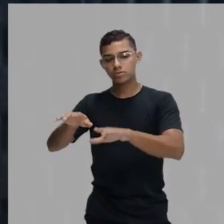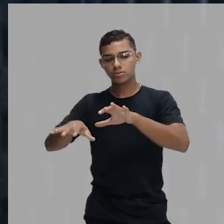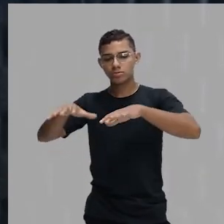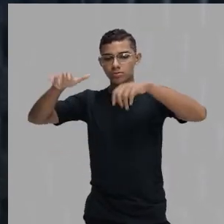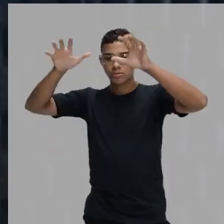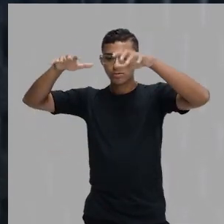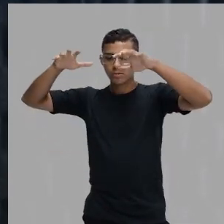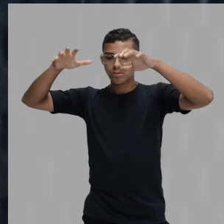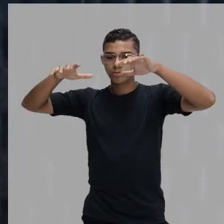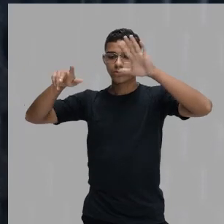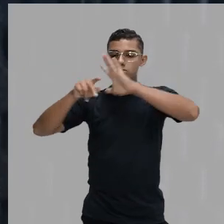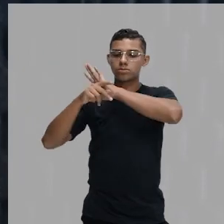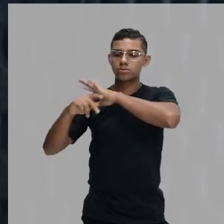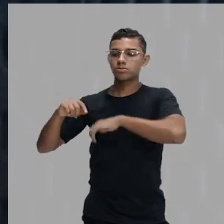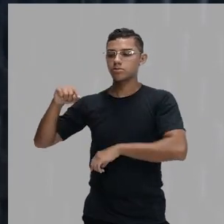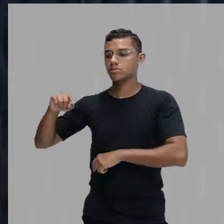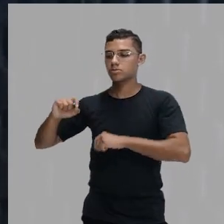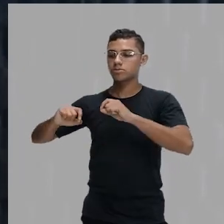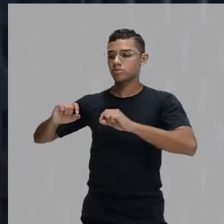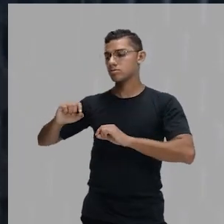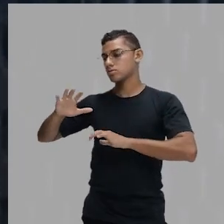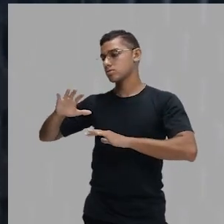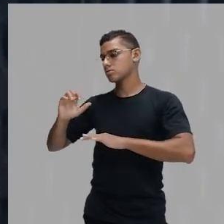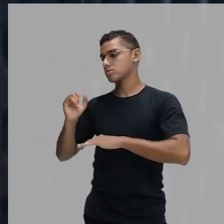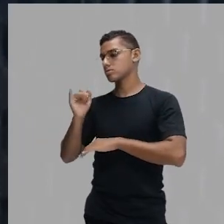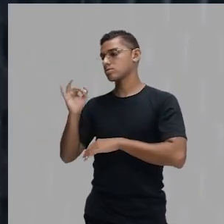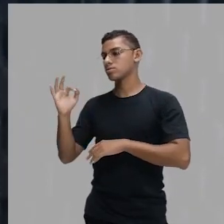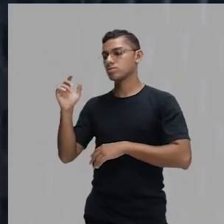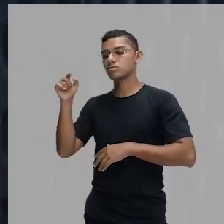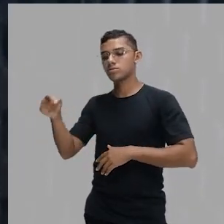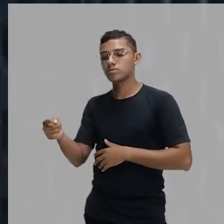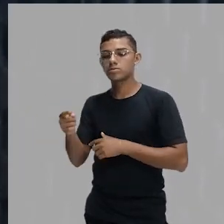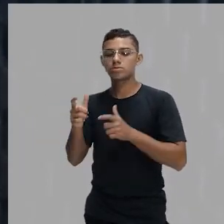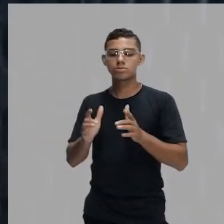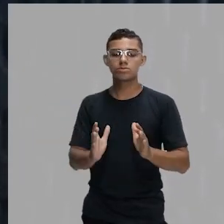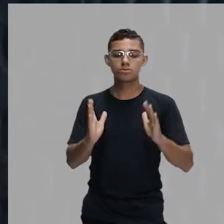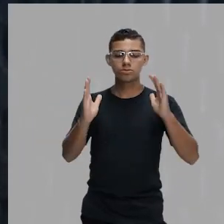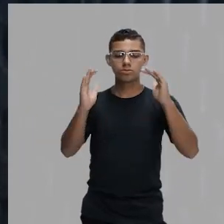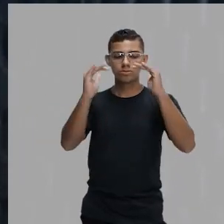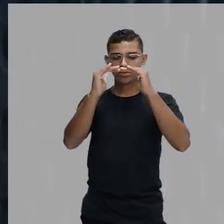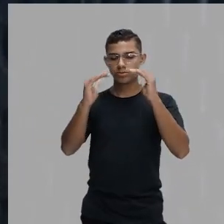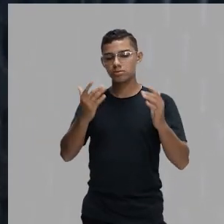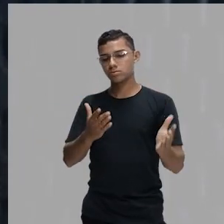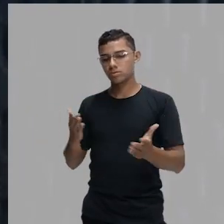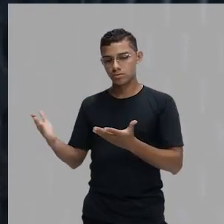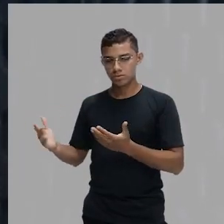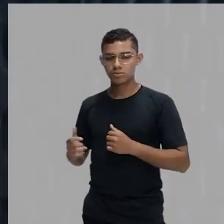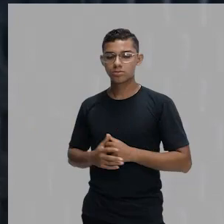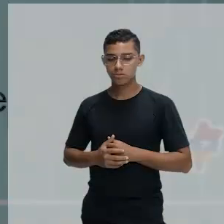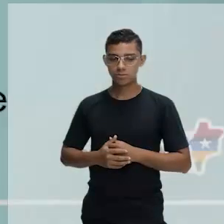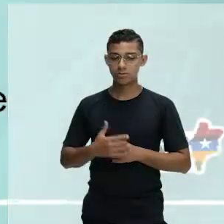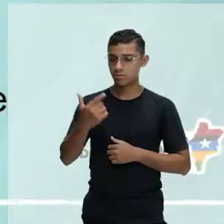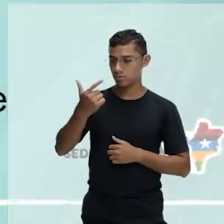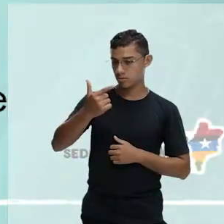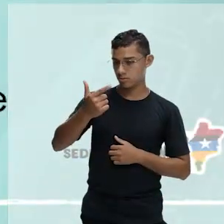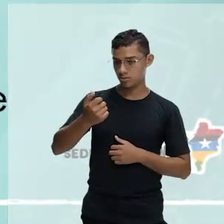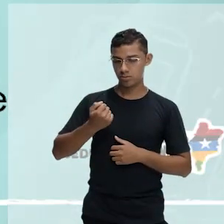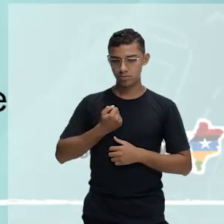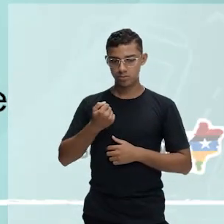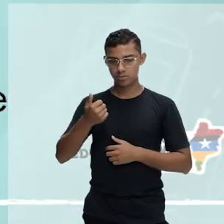uma dependência da natureza quanto a esses reservatórios, ok? Então, vamos para a questão 2,